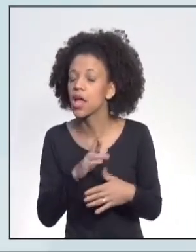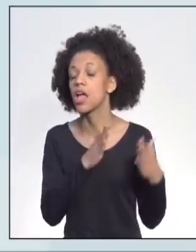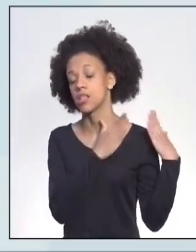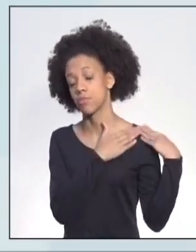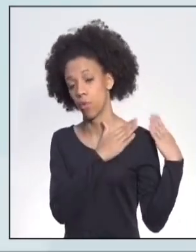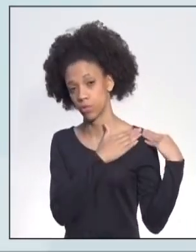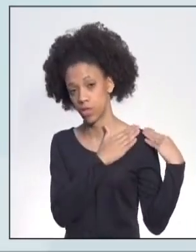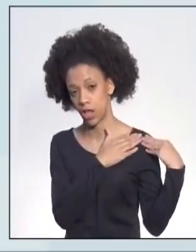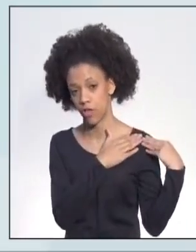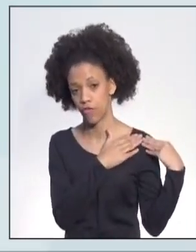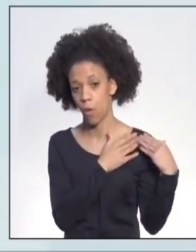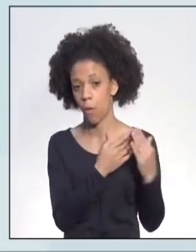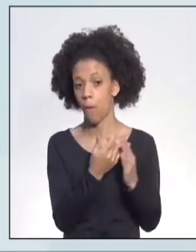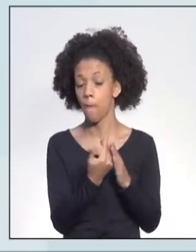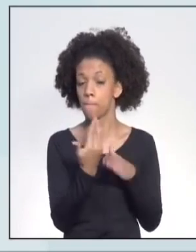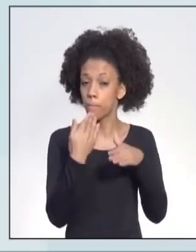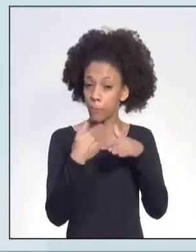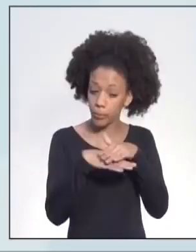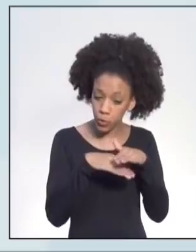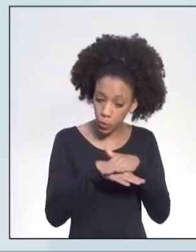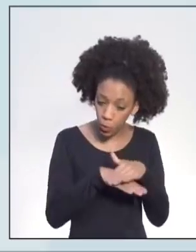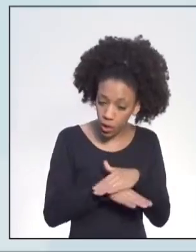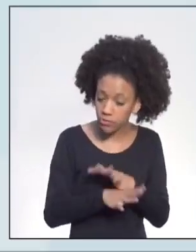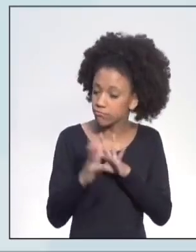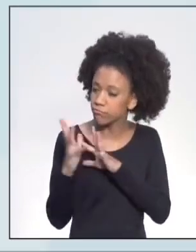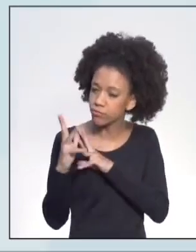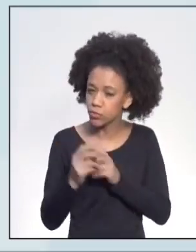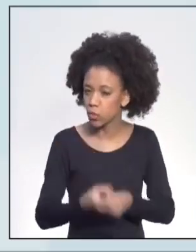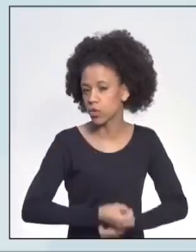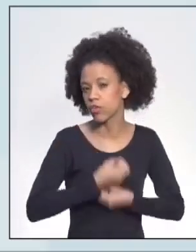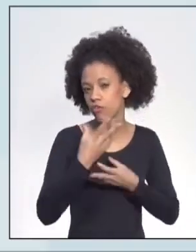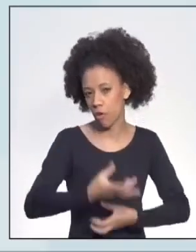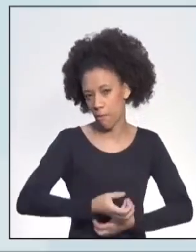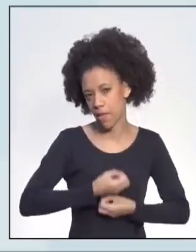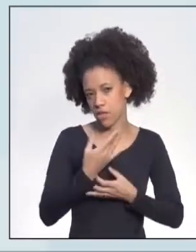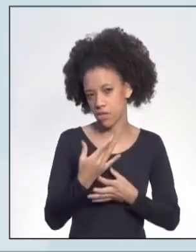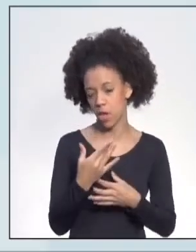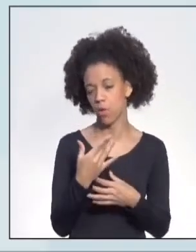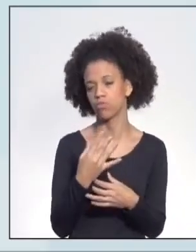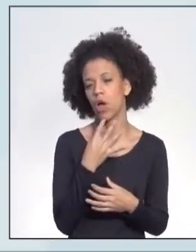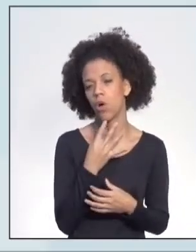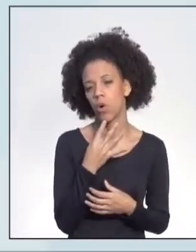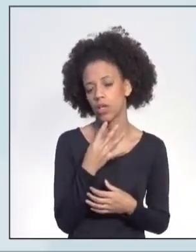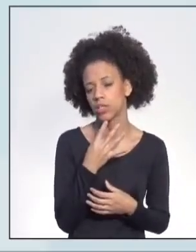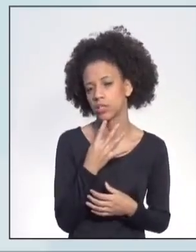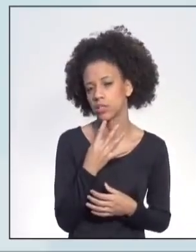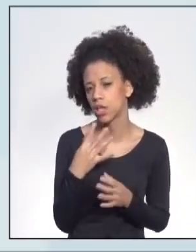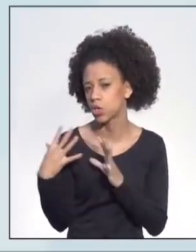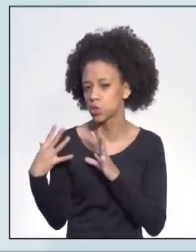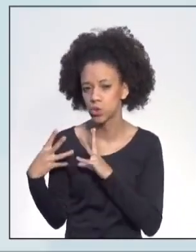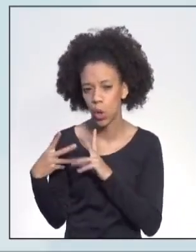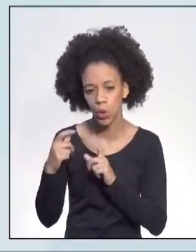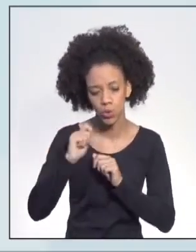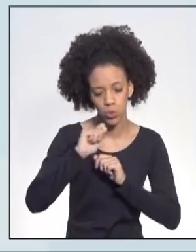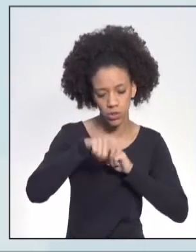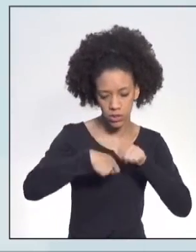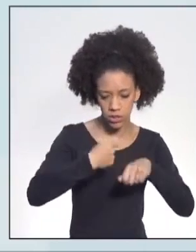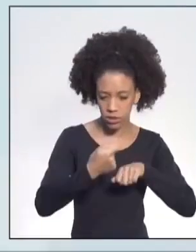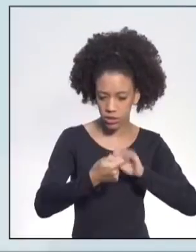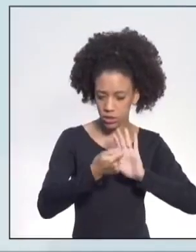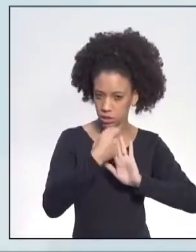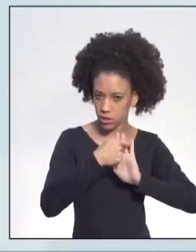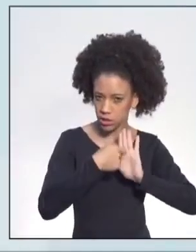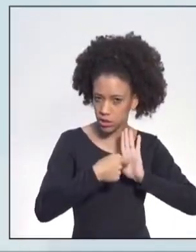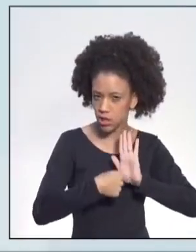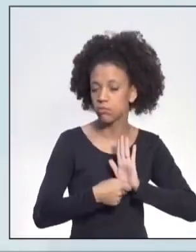responsáveis por guardar todas as informações, eles conheciam todos os símbolos, né? Alguns tinham